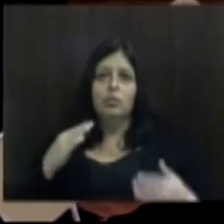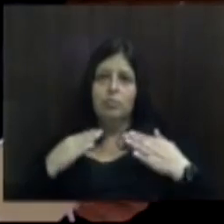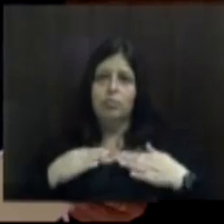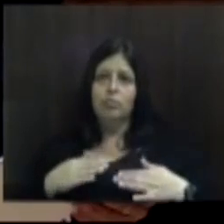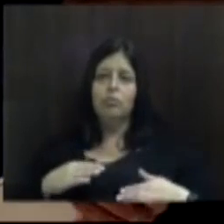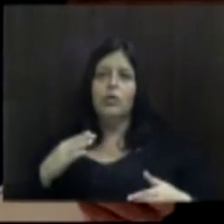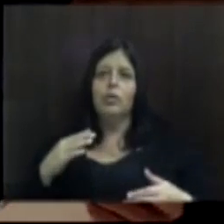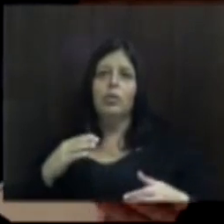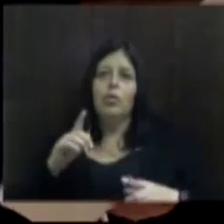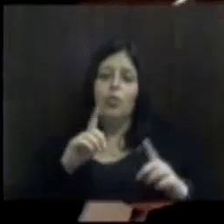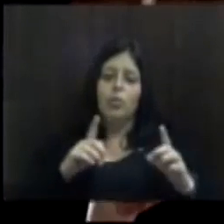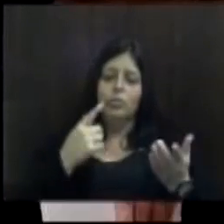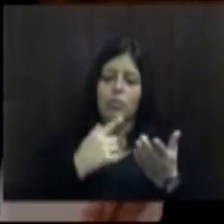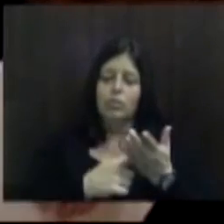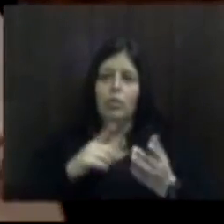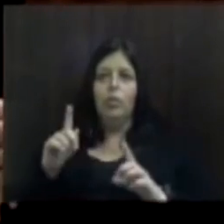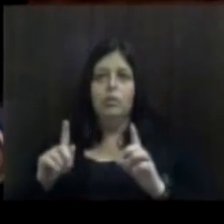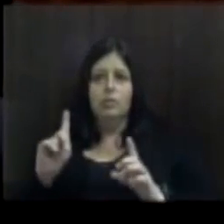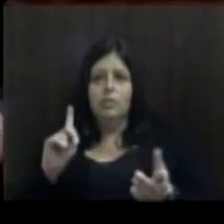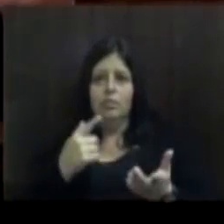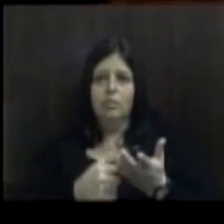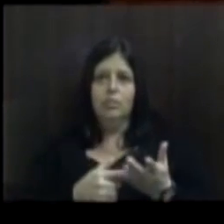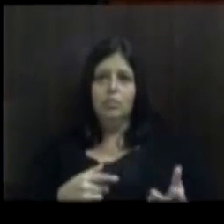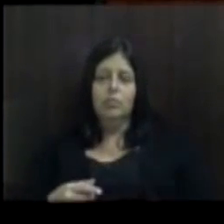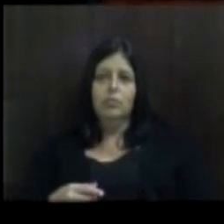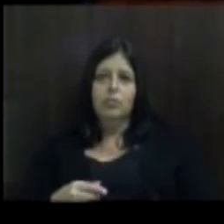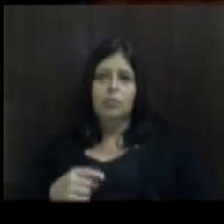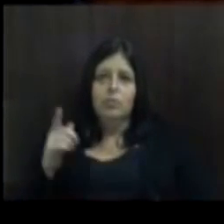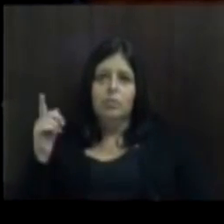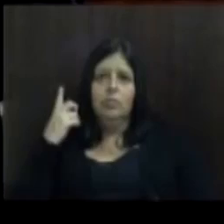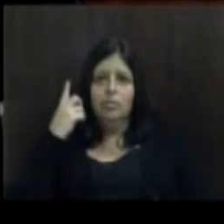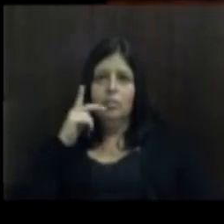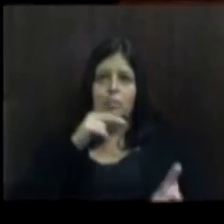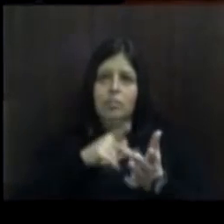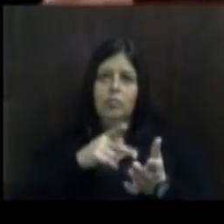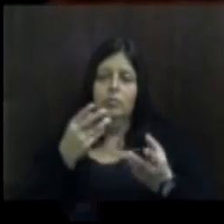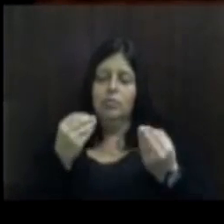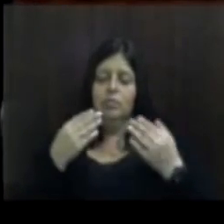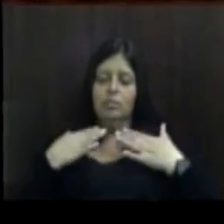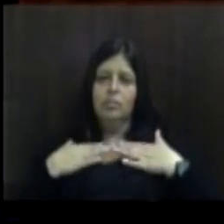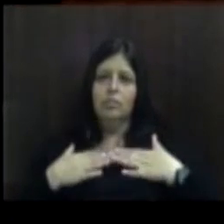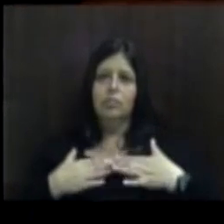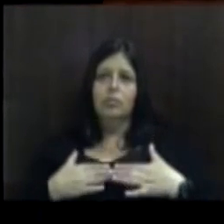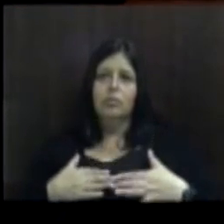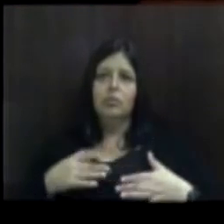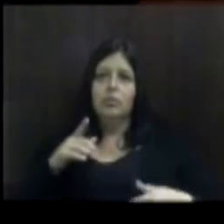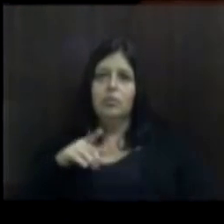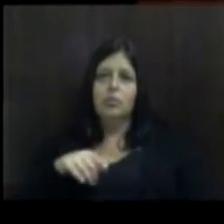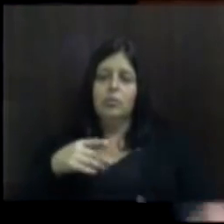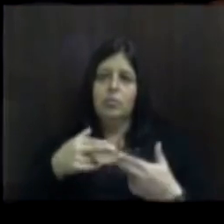pontos concordam outros não concordamos eh e me refiro Deputado Com certeza que com muita tranquilidade temos que entendo ser